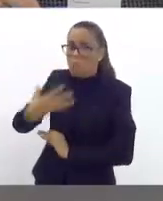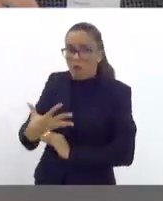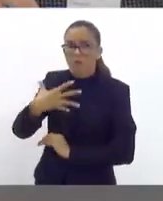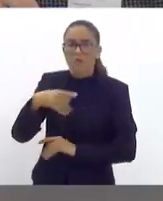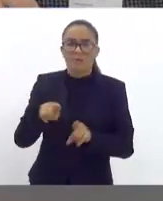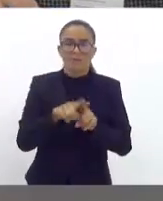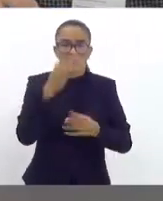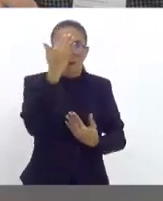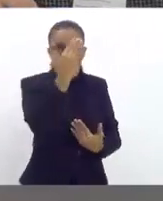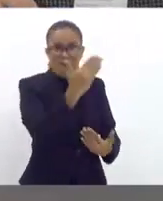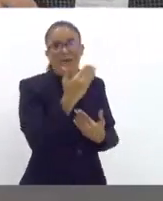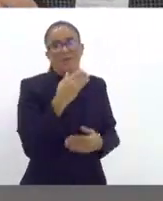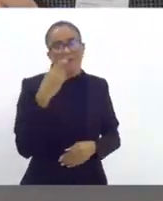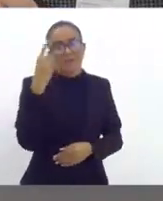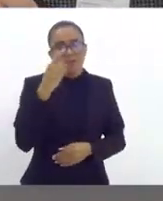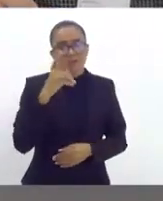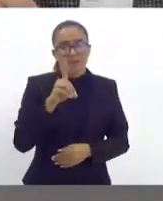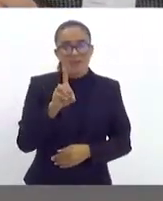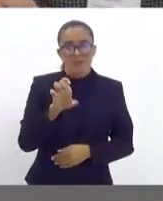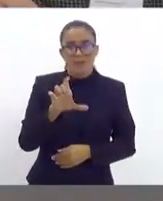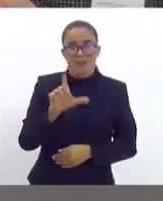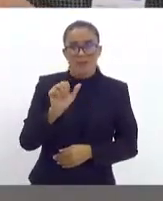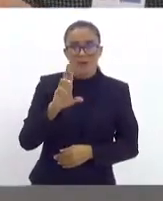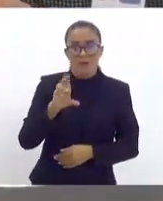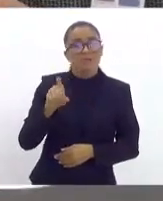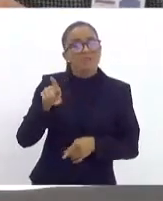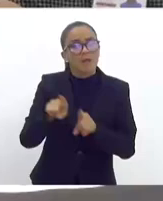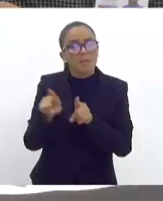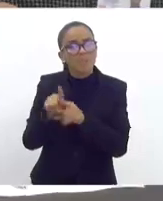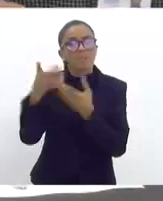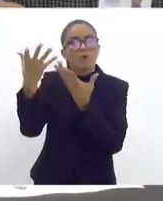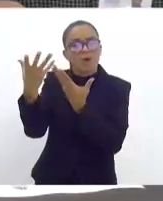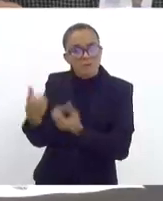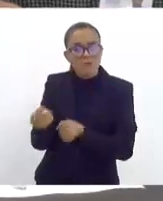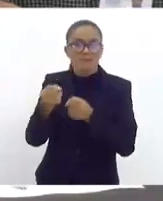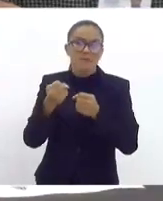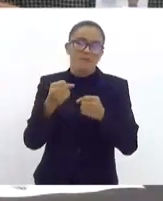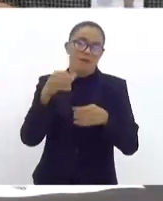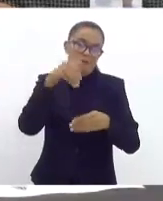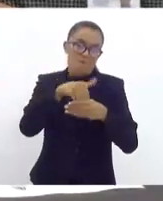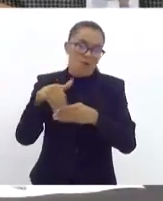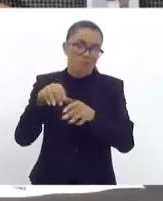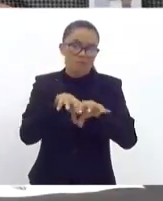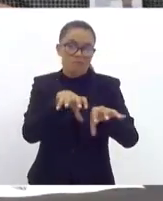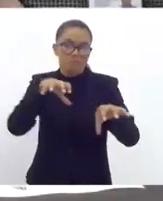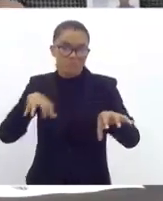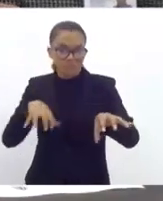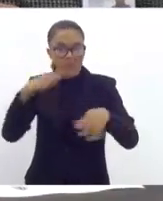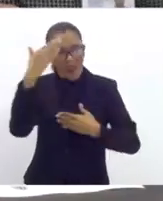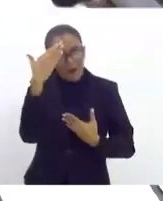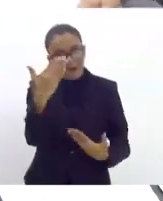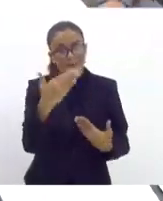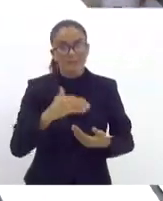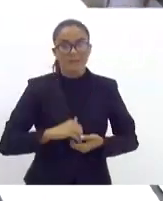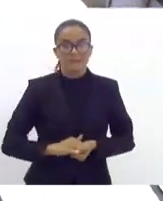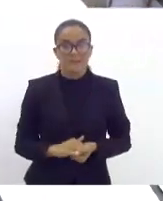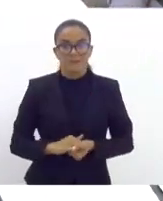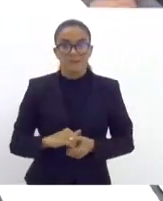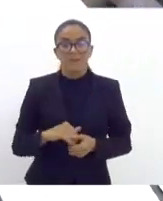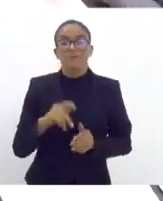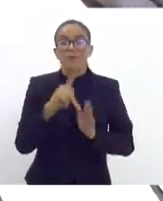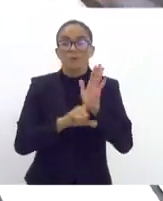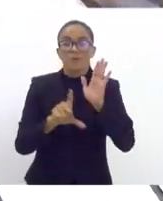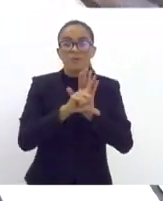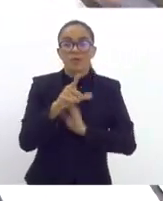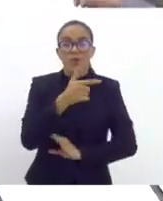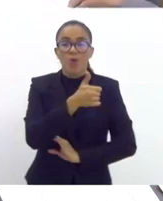o deputado de laroya de acatar o nosso voto em separado me sinto amplamente contemplada e agradeço projeto 11